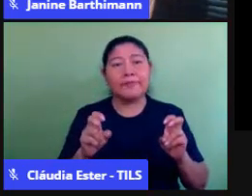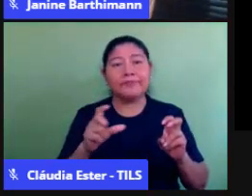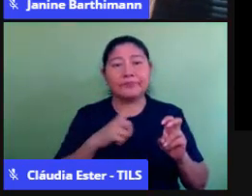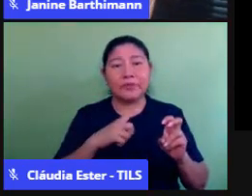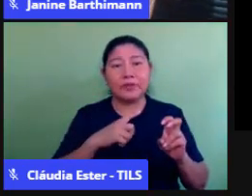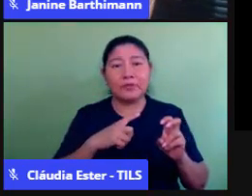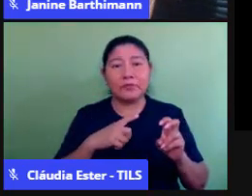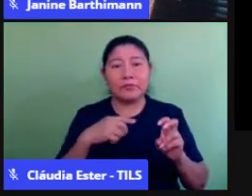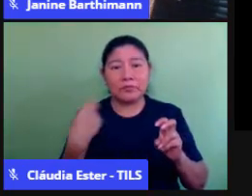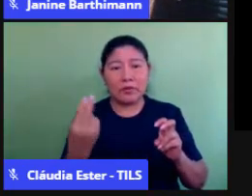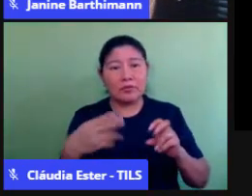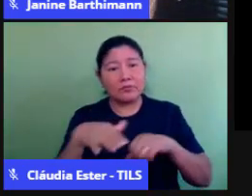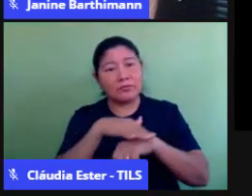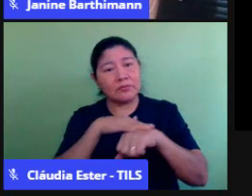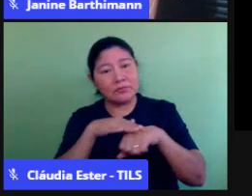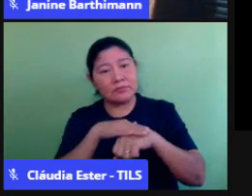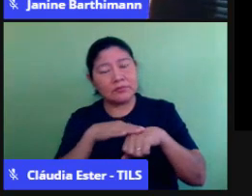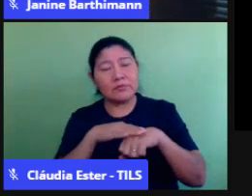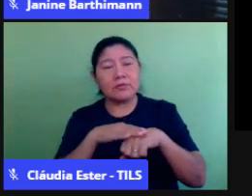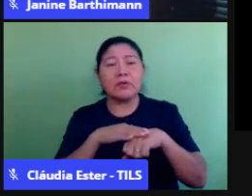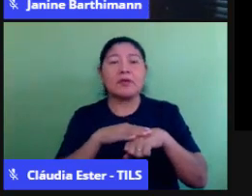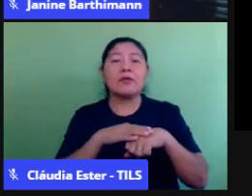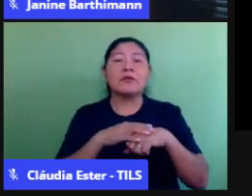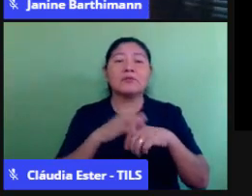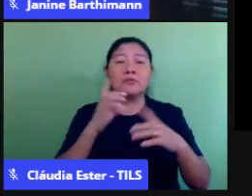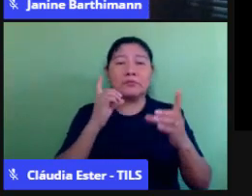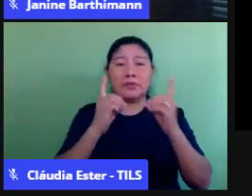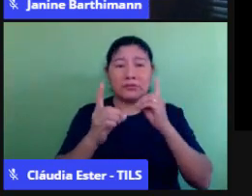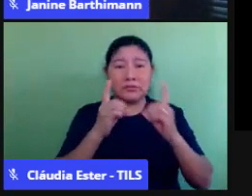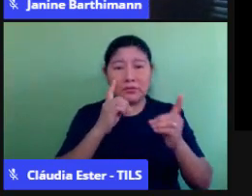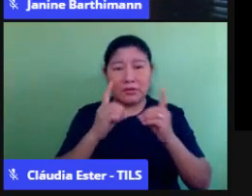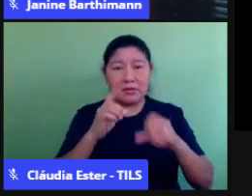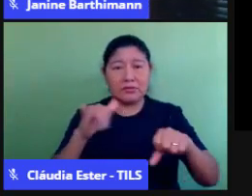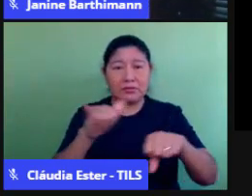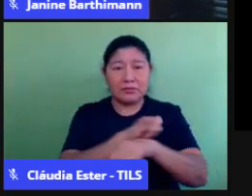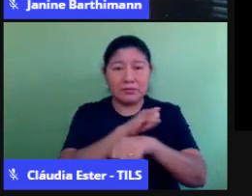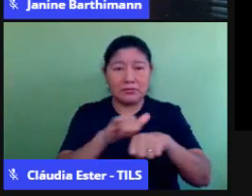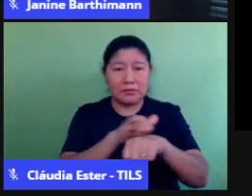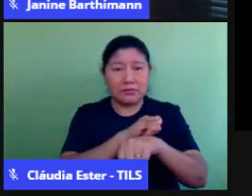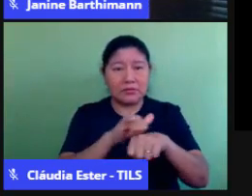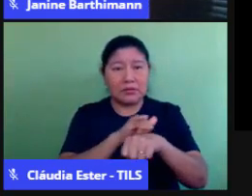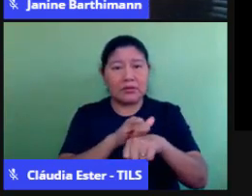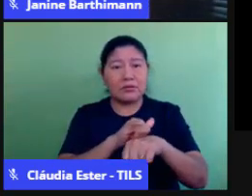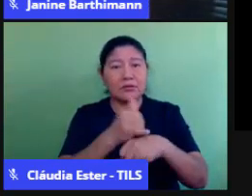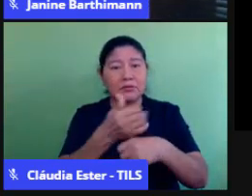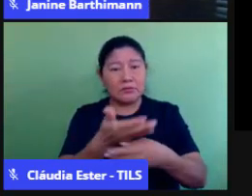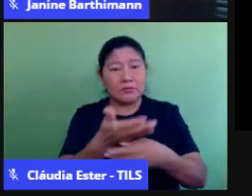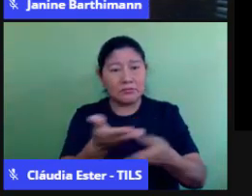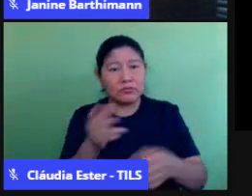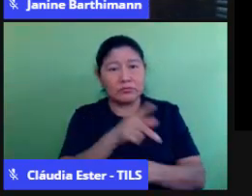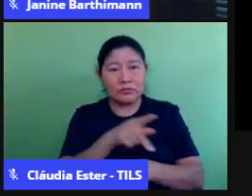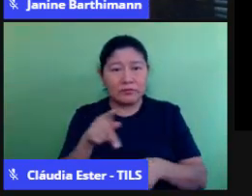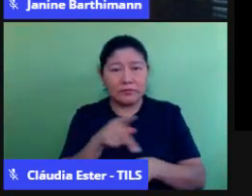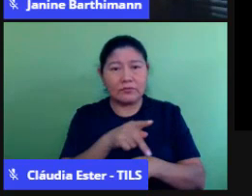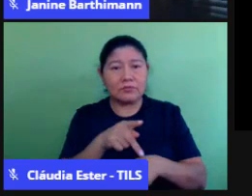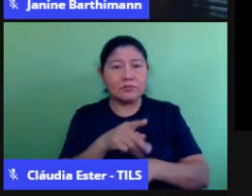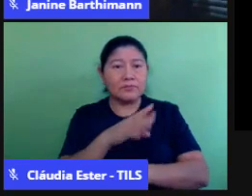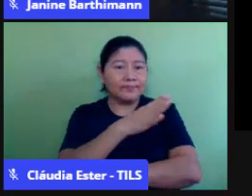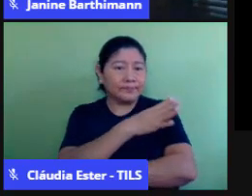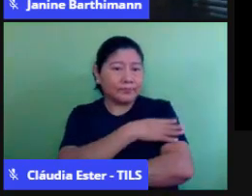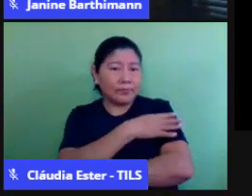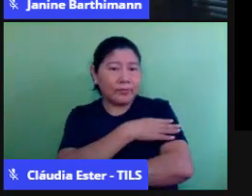com as estratégias didáticas docentes para as ações pedagógicas no 4º ano do ensino